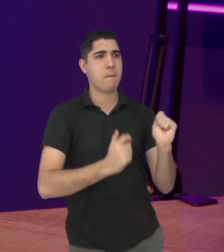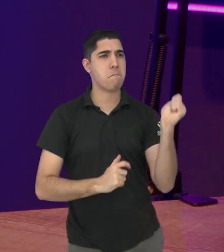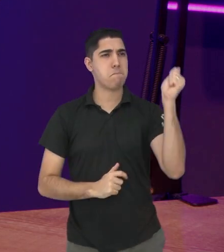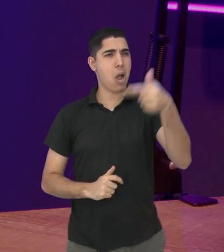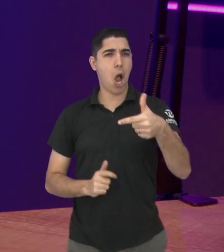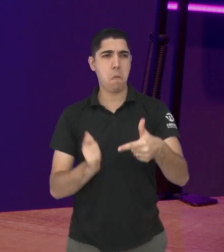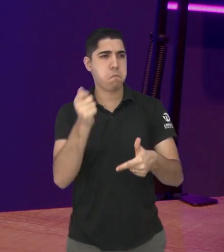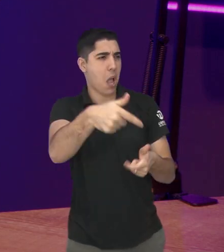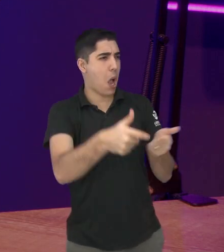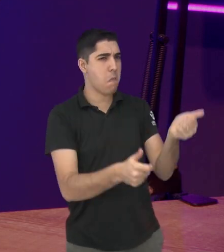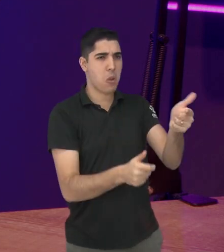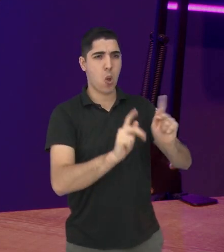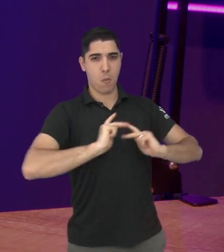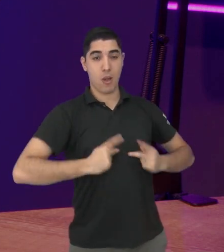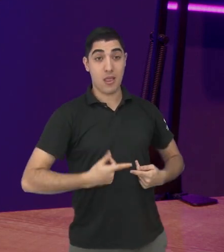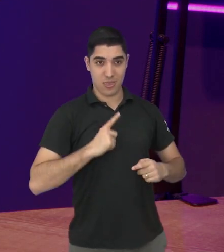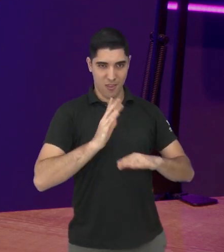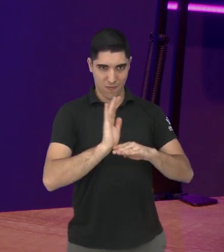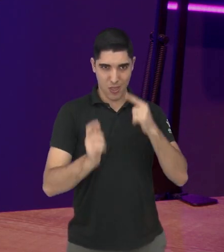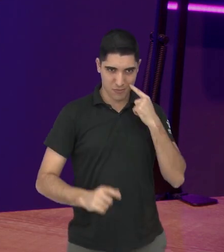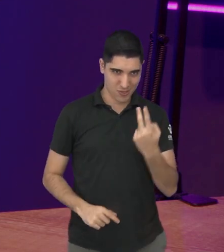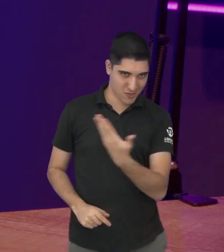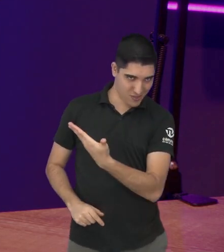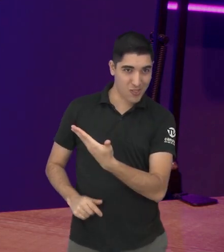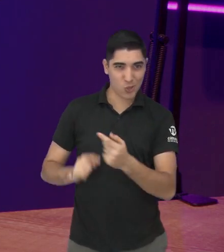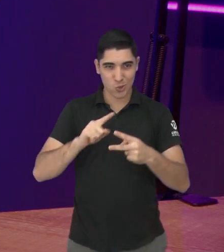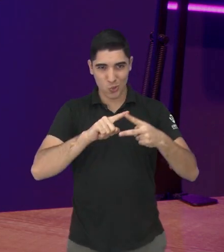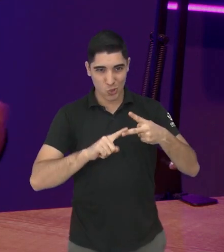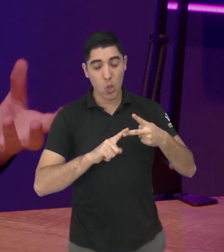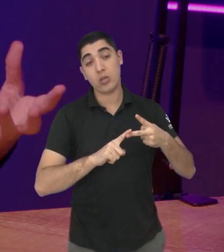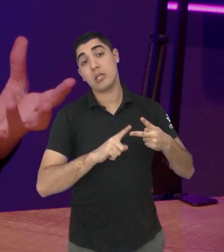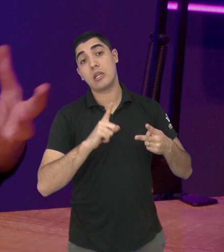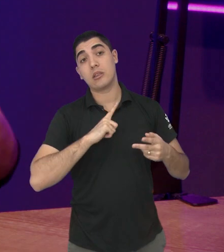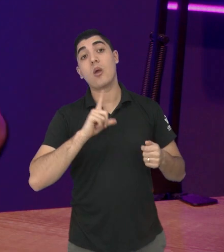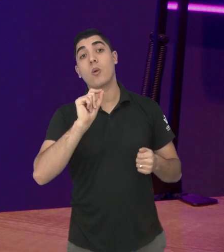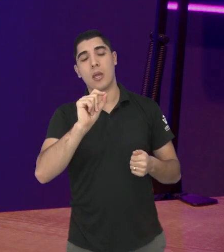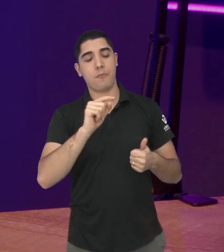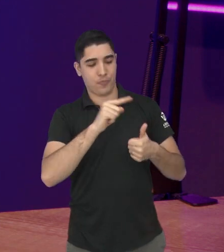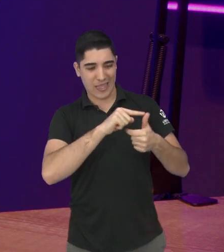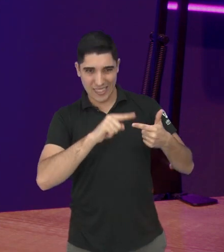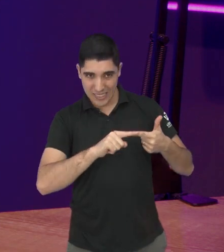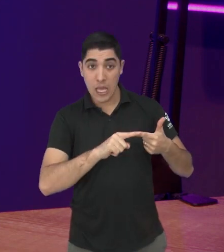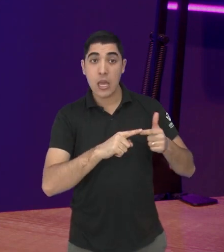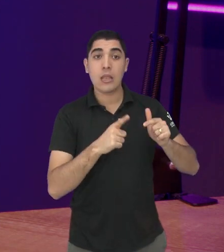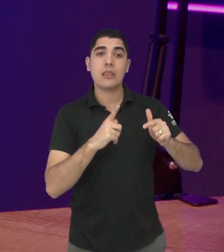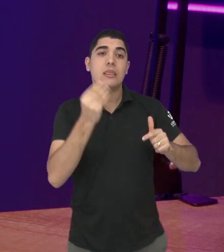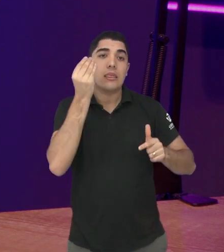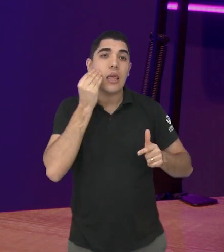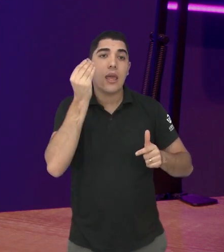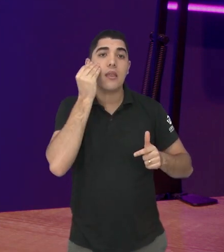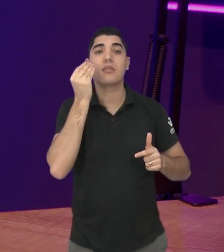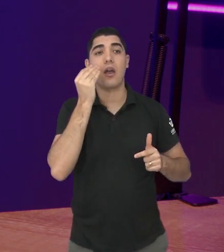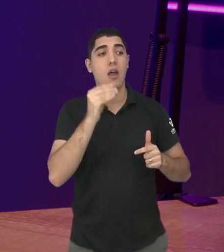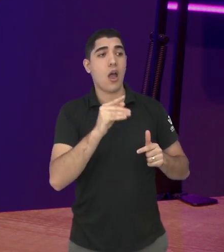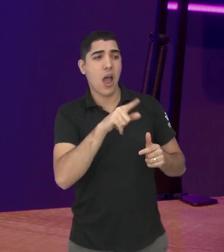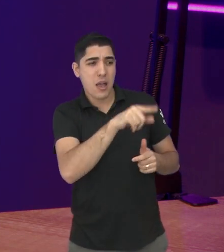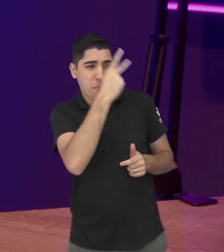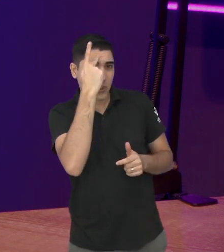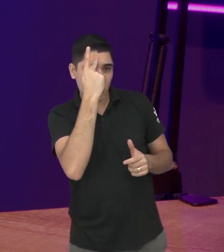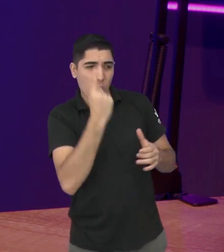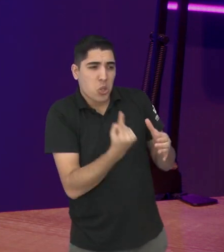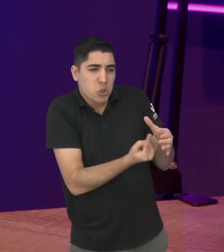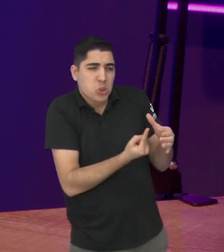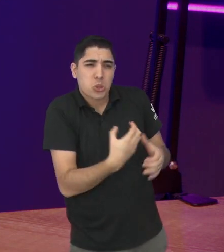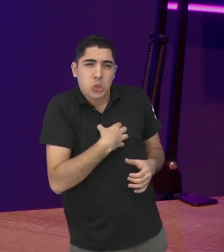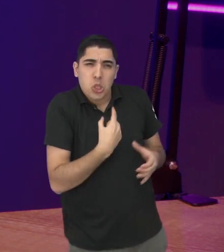nesses filmes, né, Inteligência Artificial e Her, a gente tem, então, pessoas que tentam suprir essa solidão com